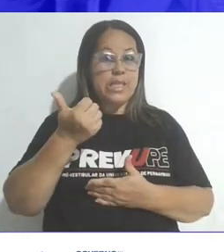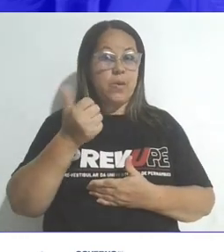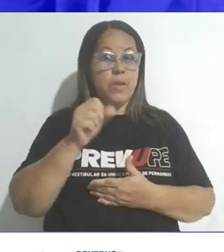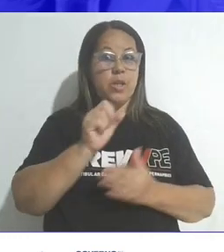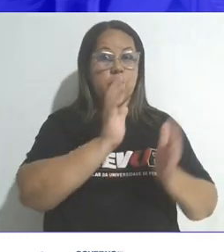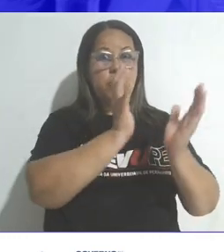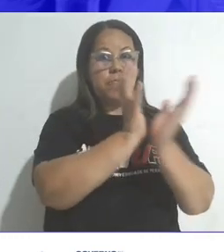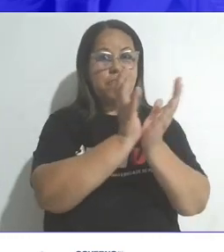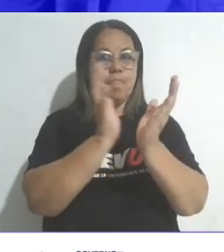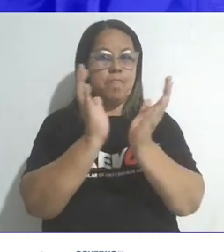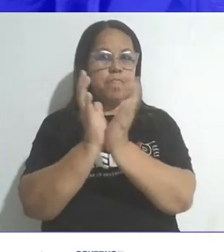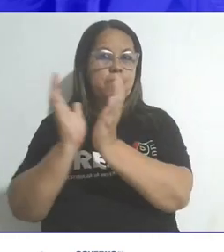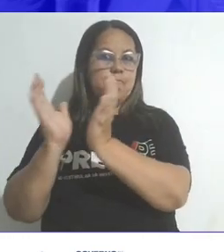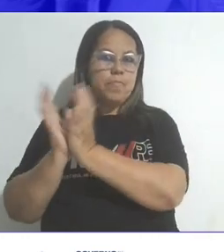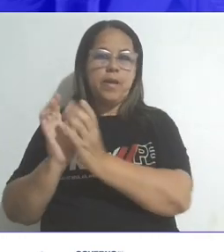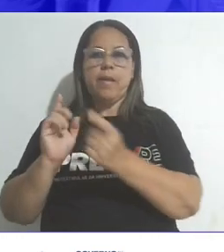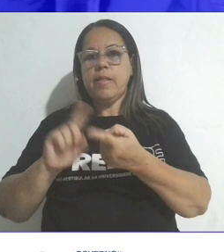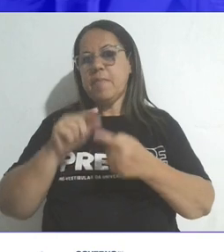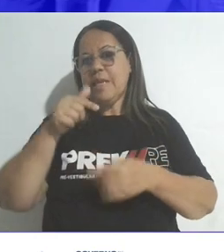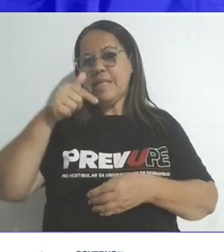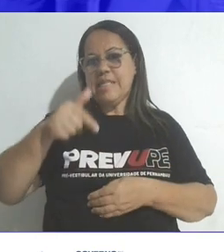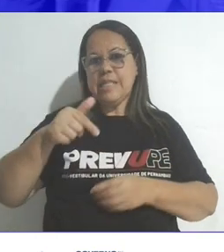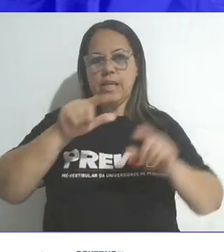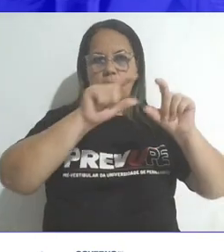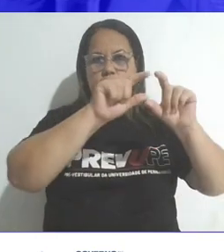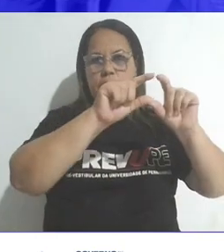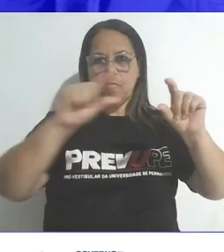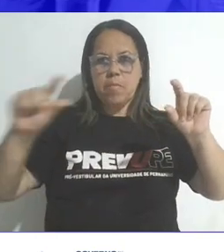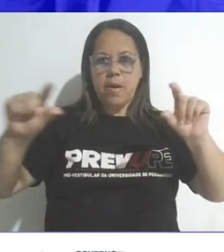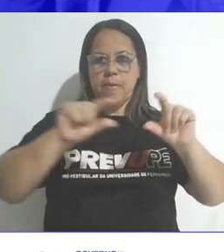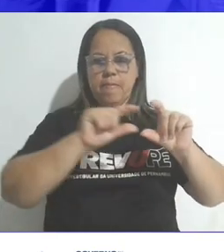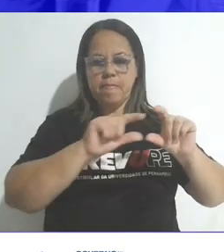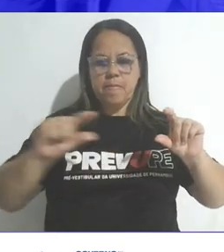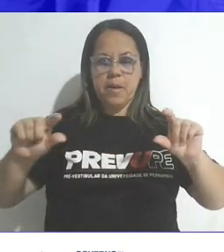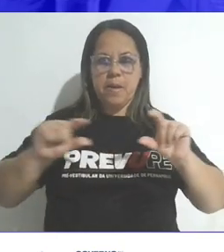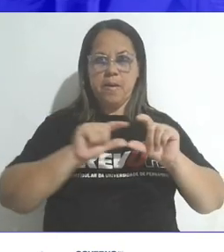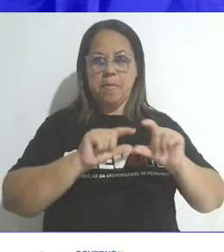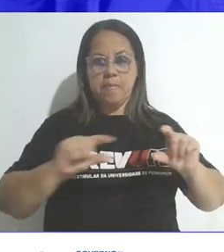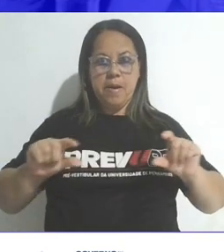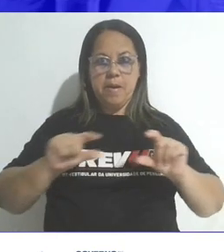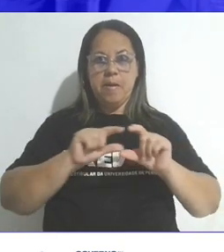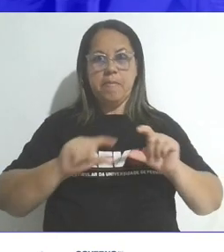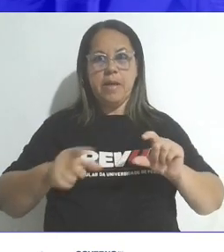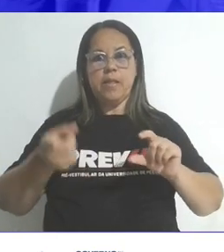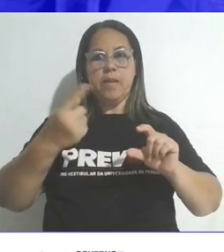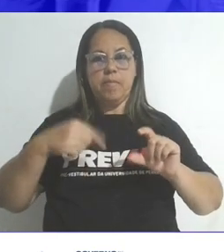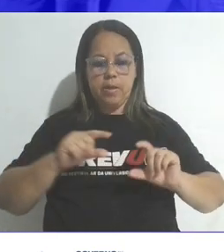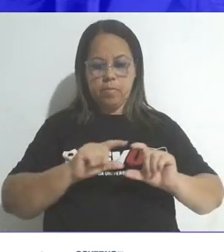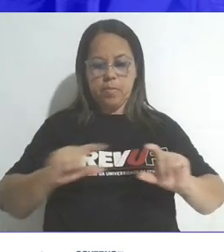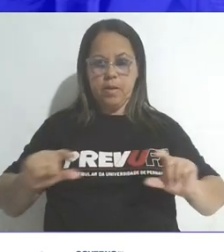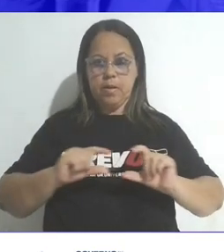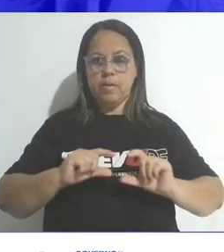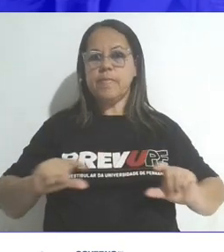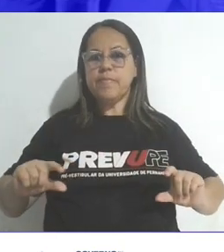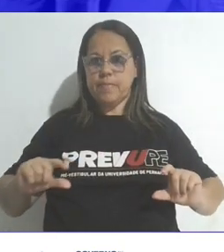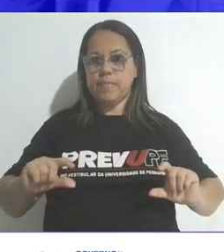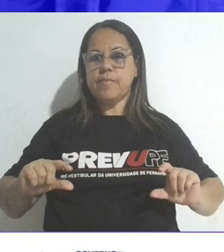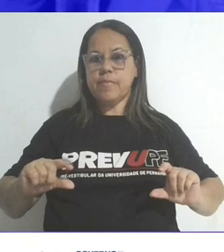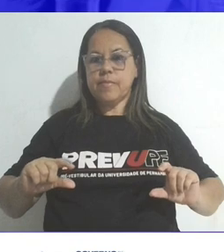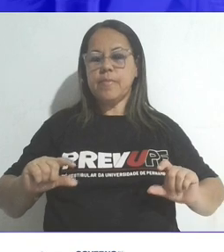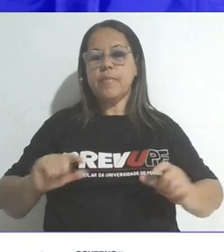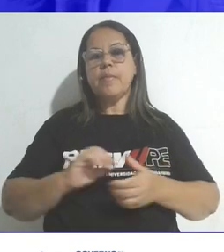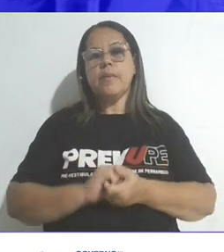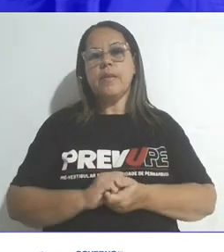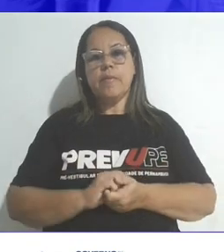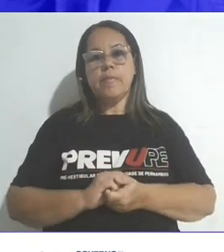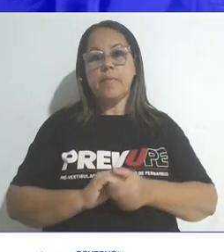colunas chamadas de grupos e 7 linhas chamadas de períodos, além de mais duas, os lantanídeos e os actinídeos.